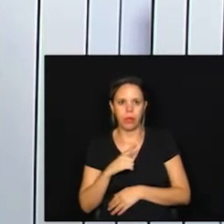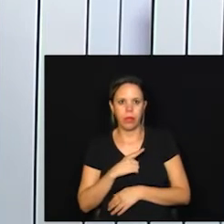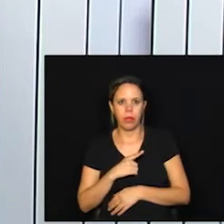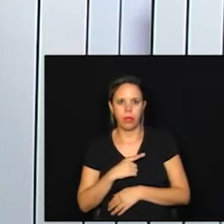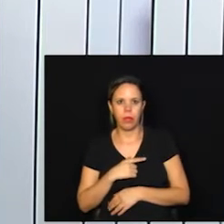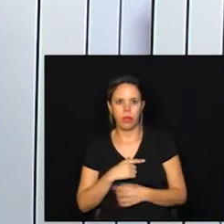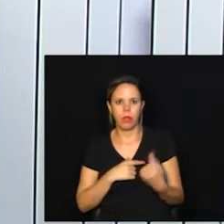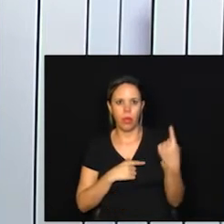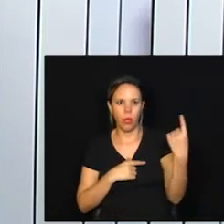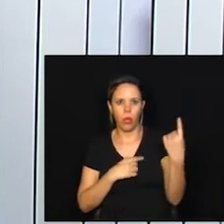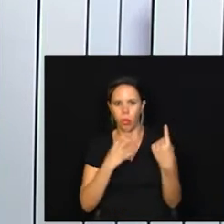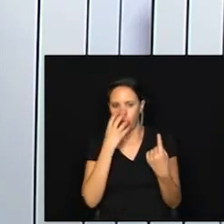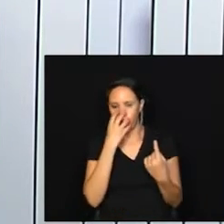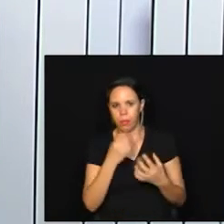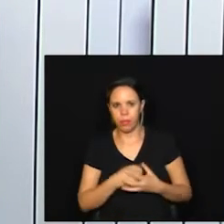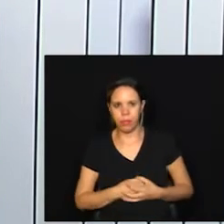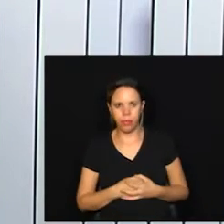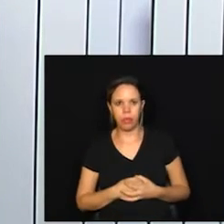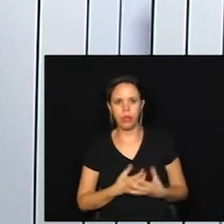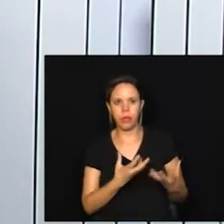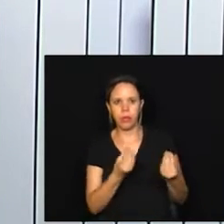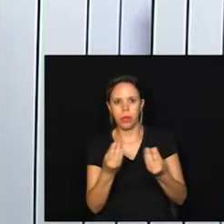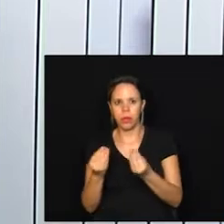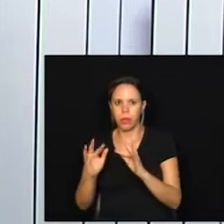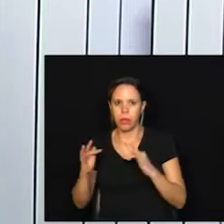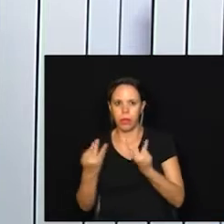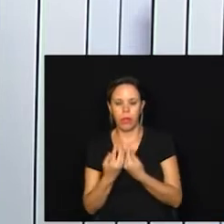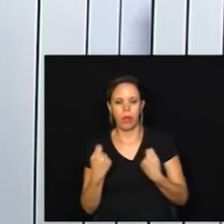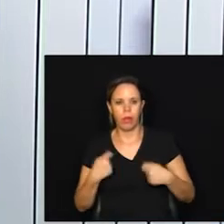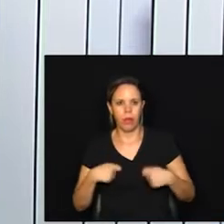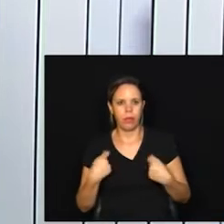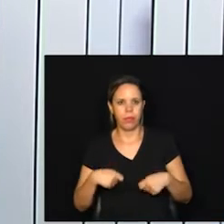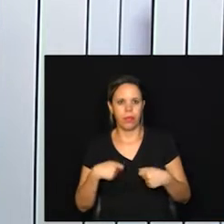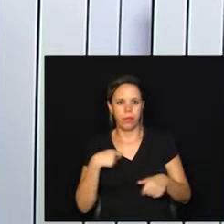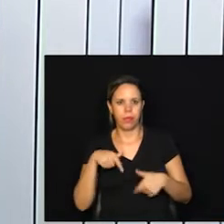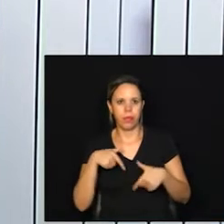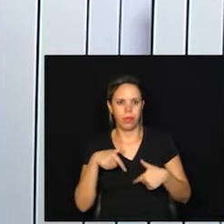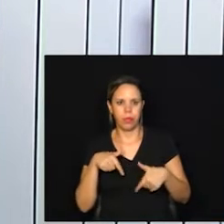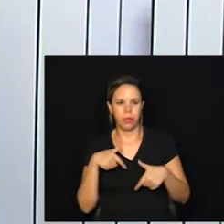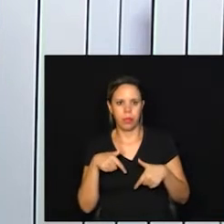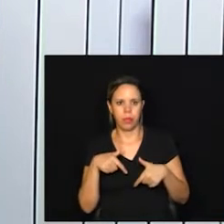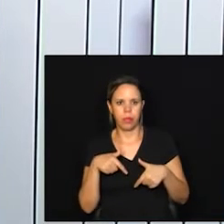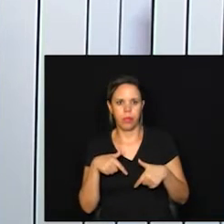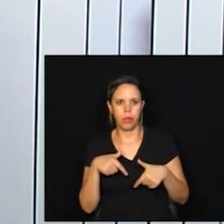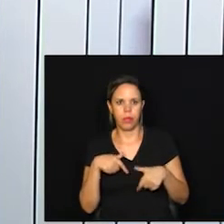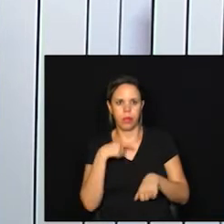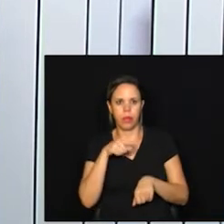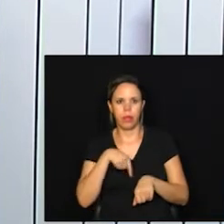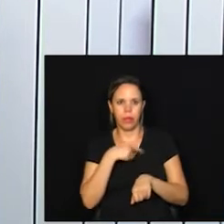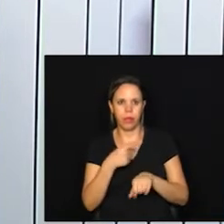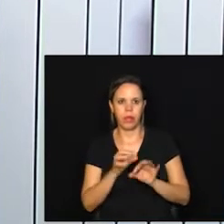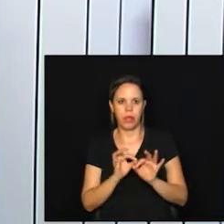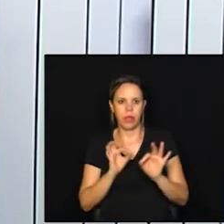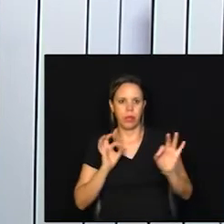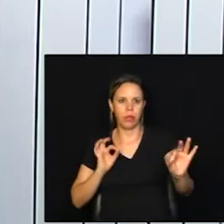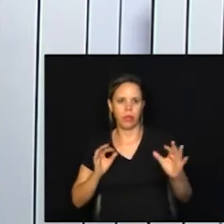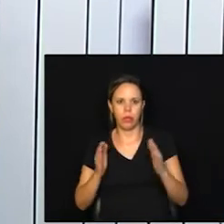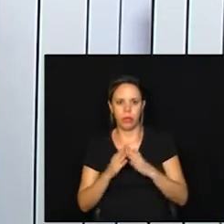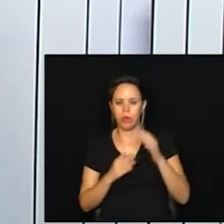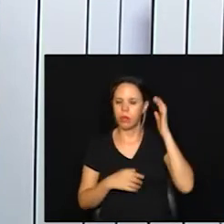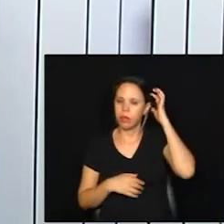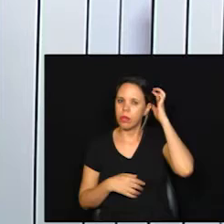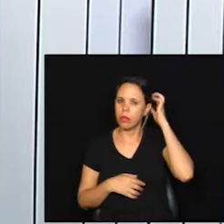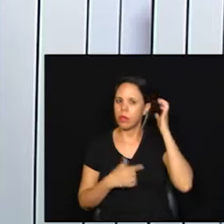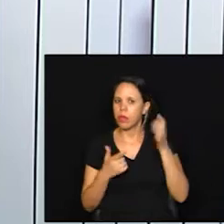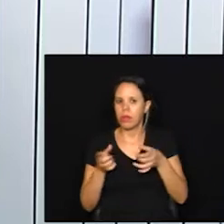menos um cão. E como muitas famílias precisam trabalhar, ficam horas longe de casa, para